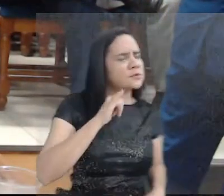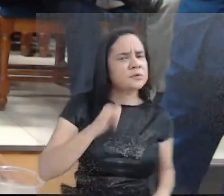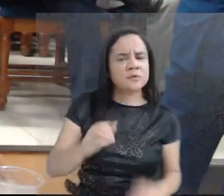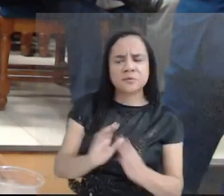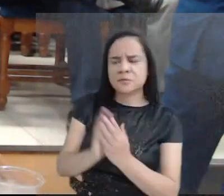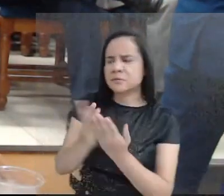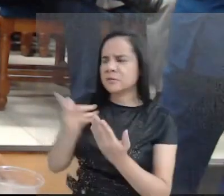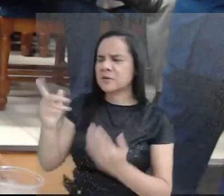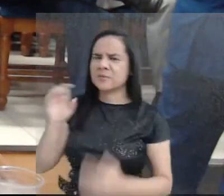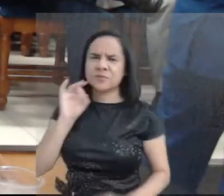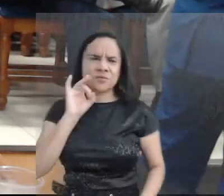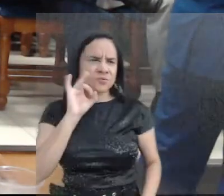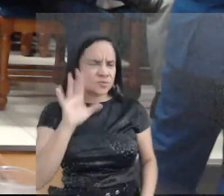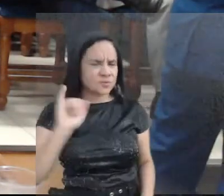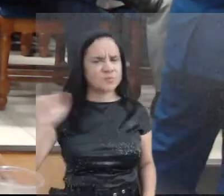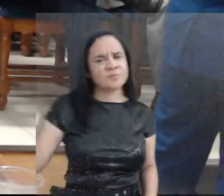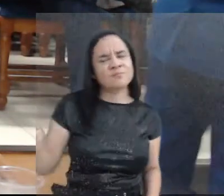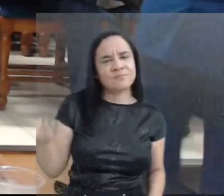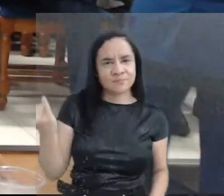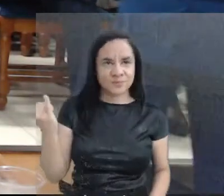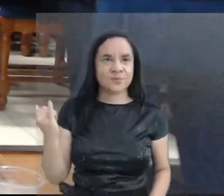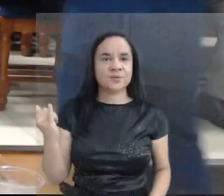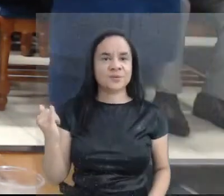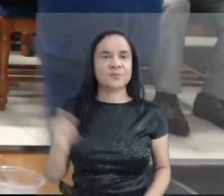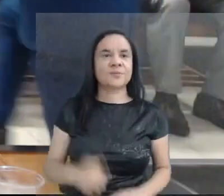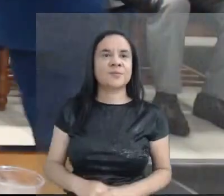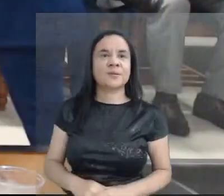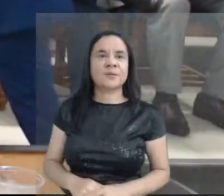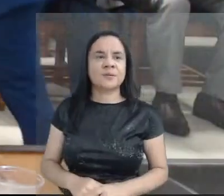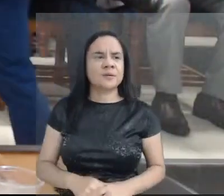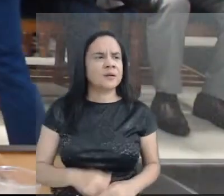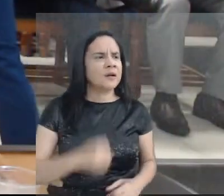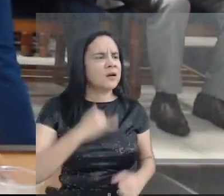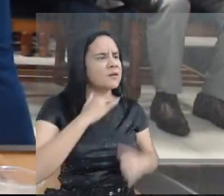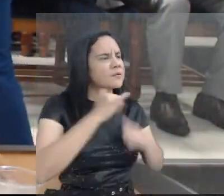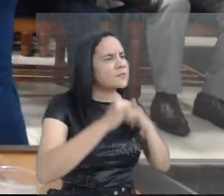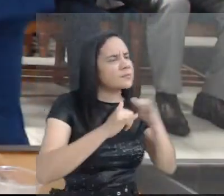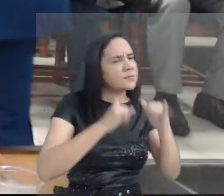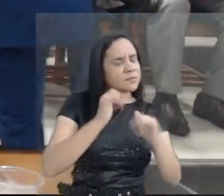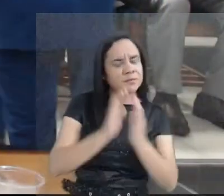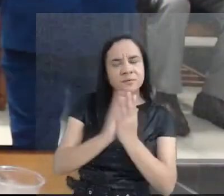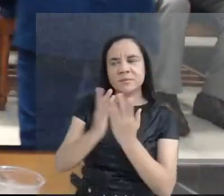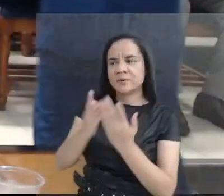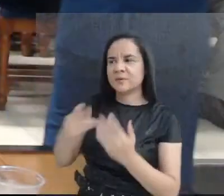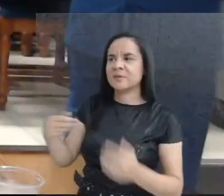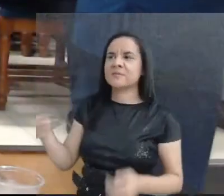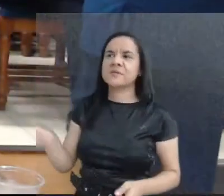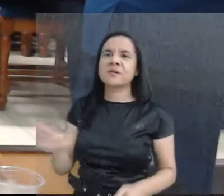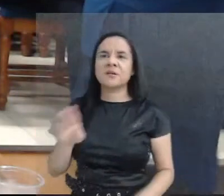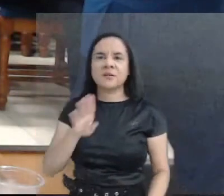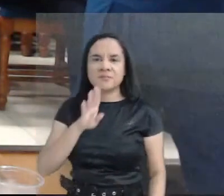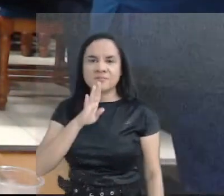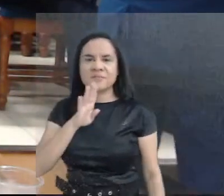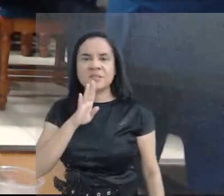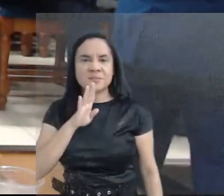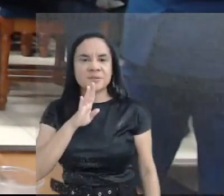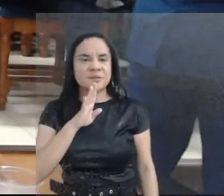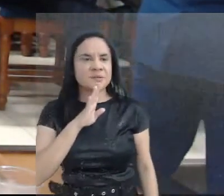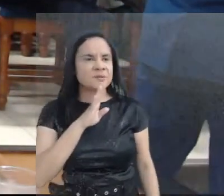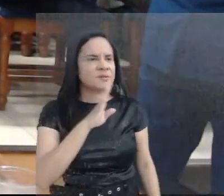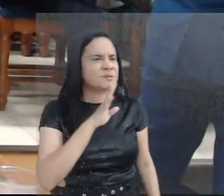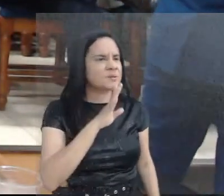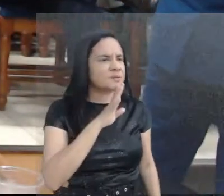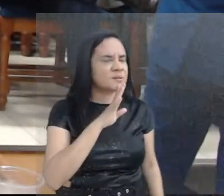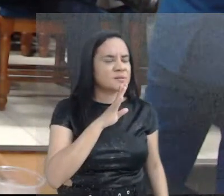de Cirene, os quais, entrando em Antioquia, falaram aos gregos, anunciando o Senhor